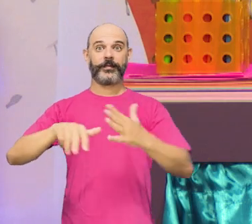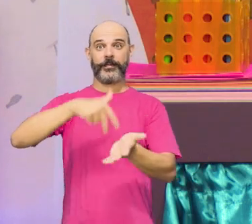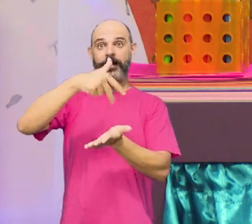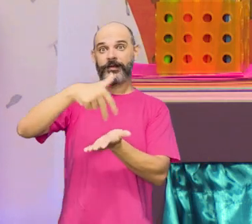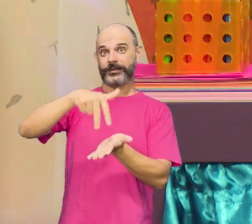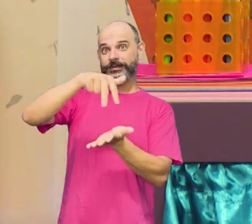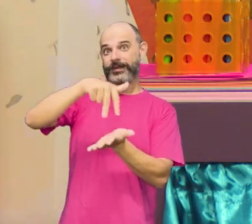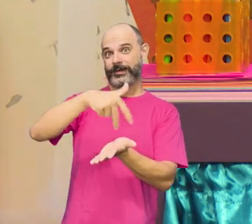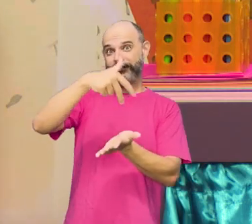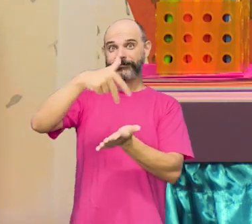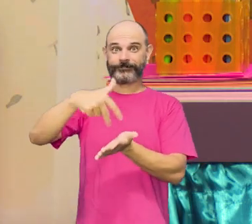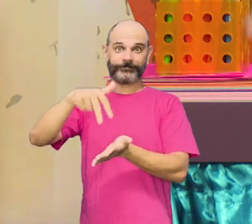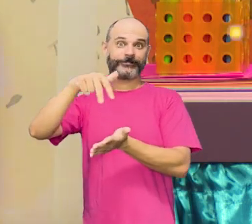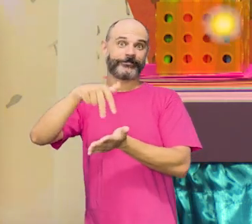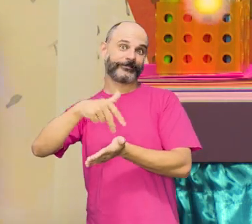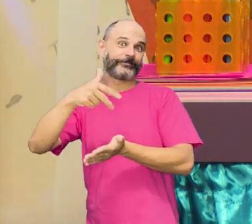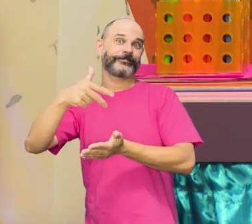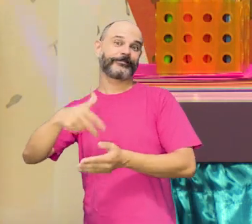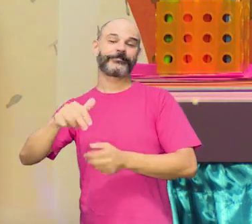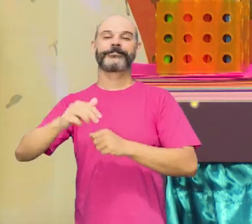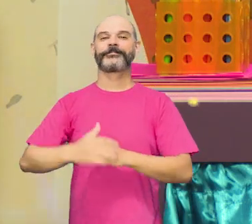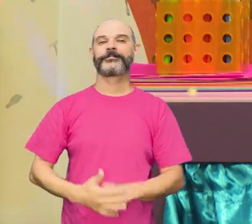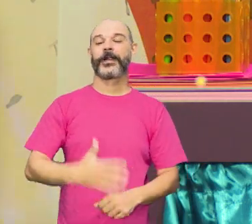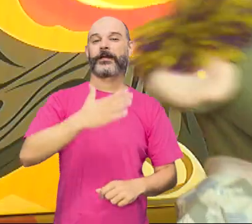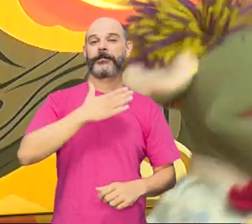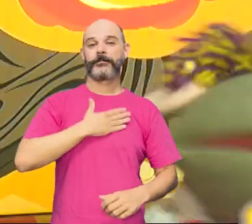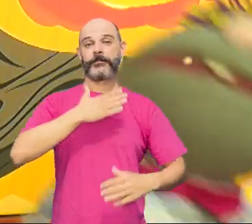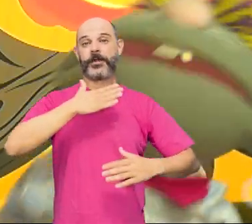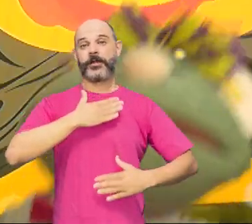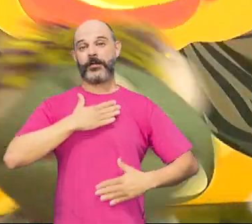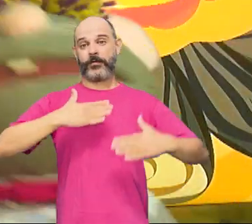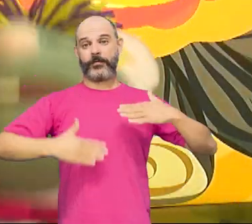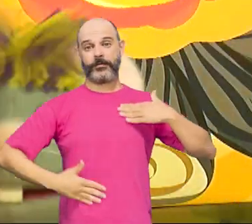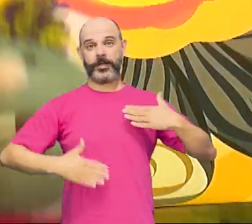Ele balança, balança, balança.